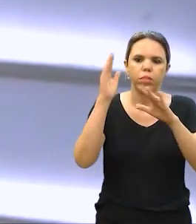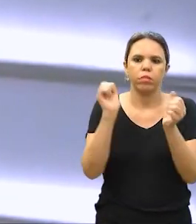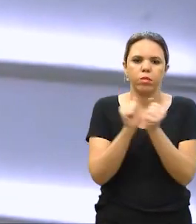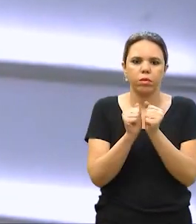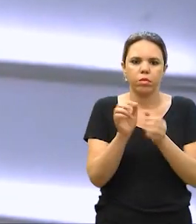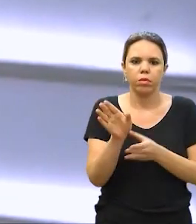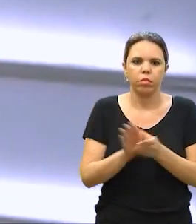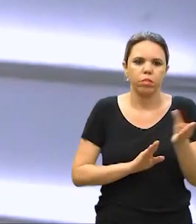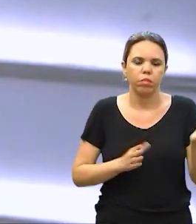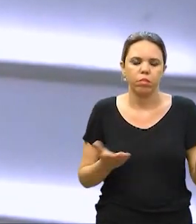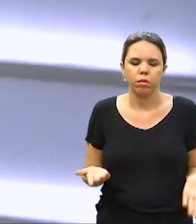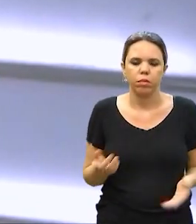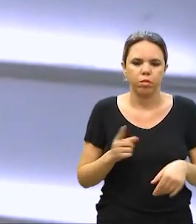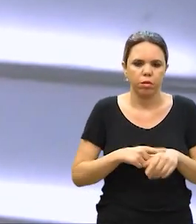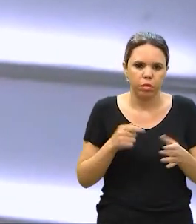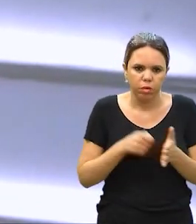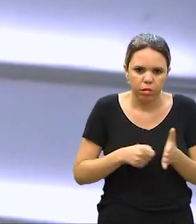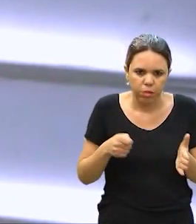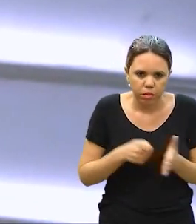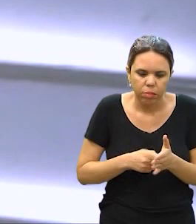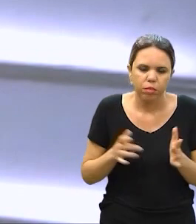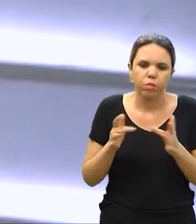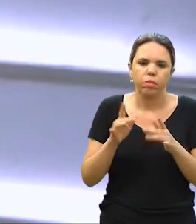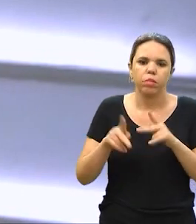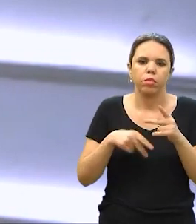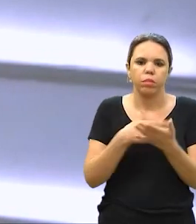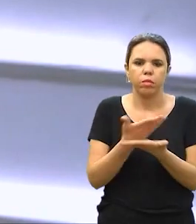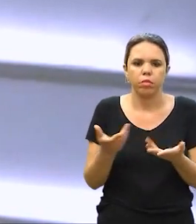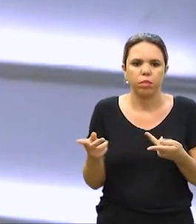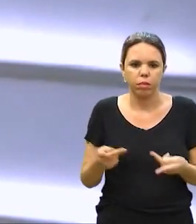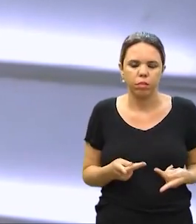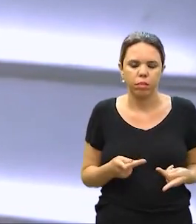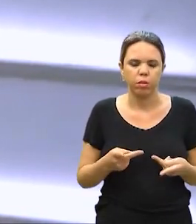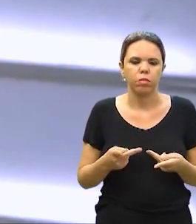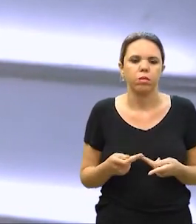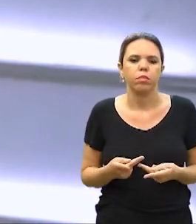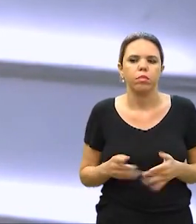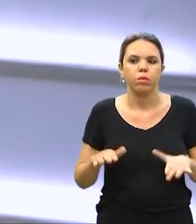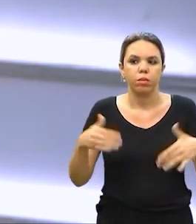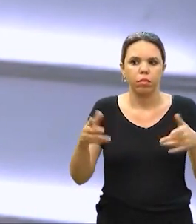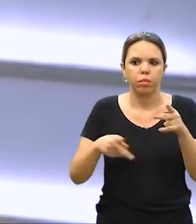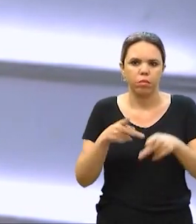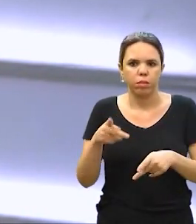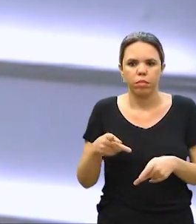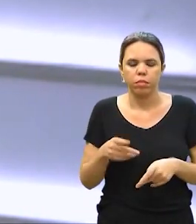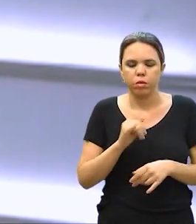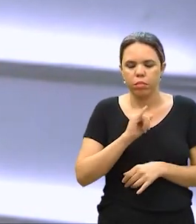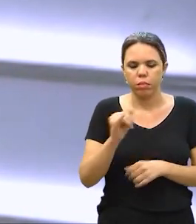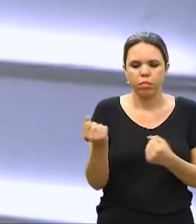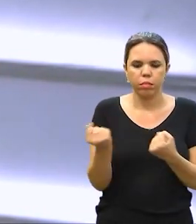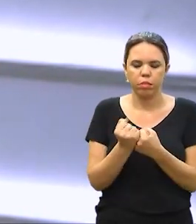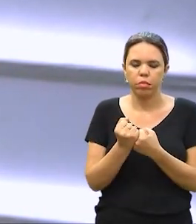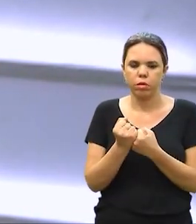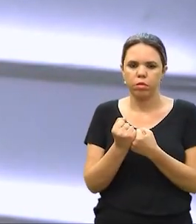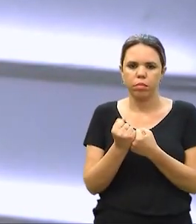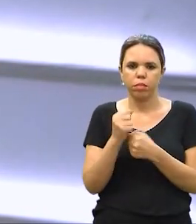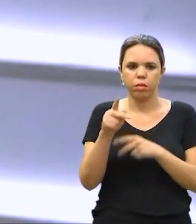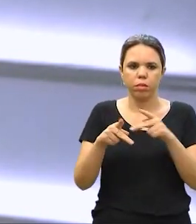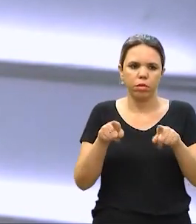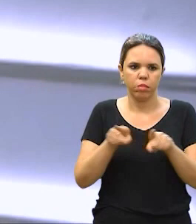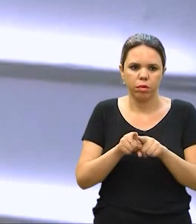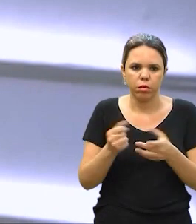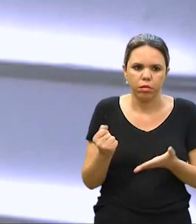com o Conselho, né, horas de dedicação, de contato com os nossos convidados externos, né, então a gente conta aí com o apoio de outras pessoas que